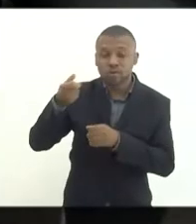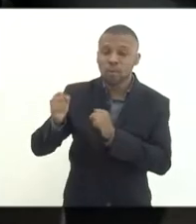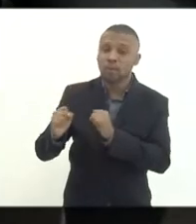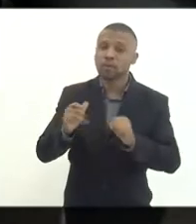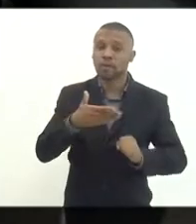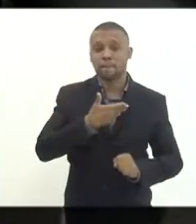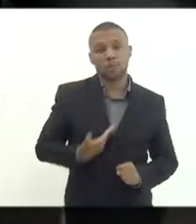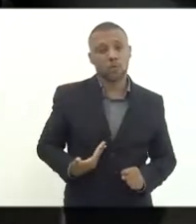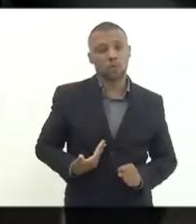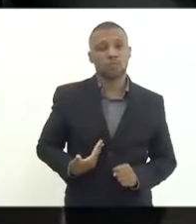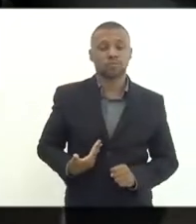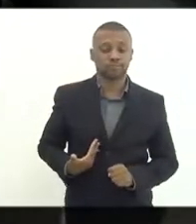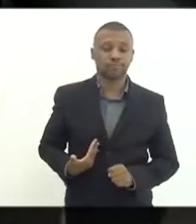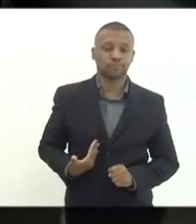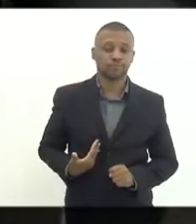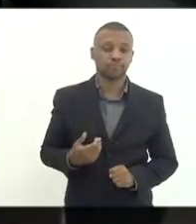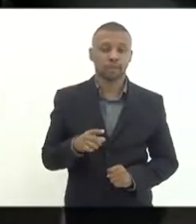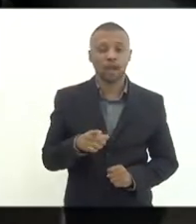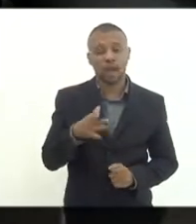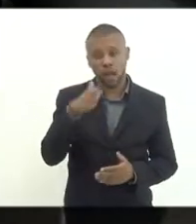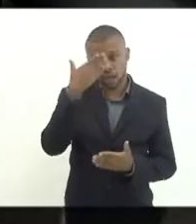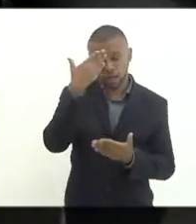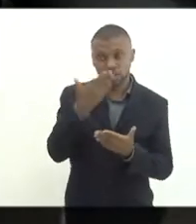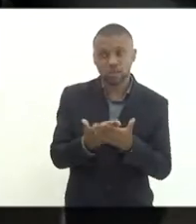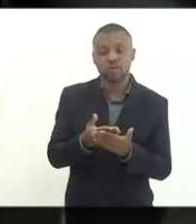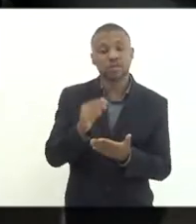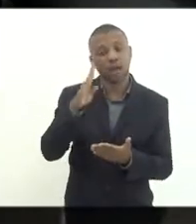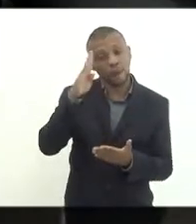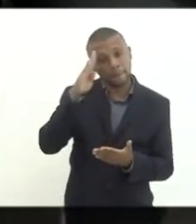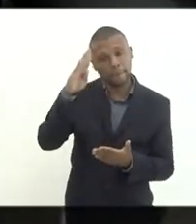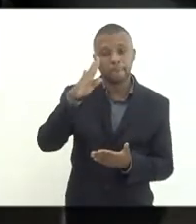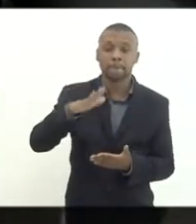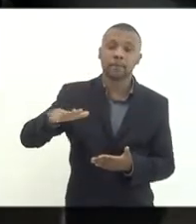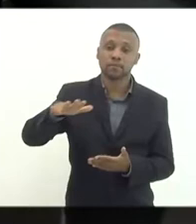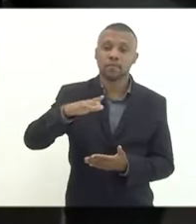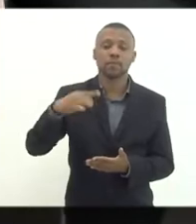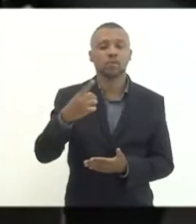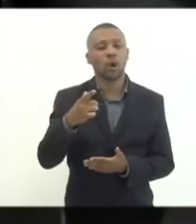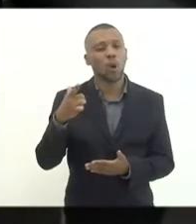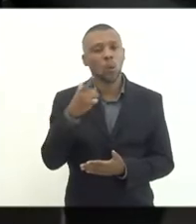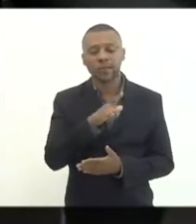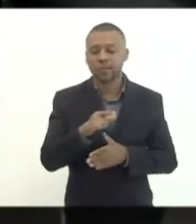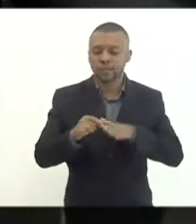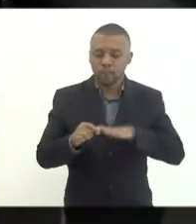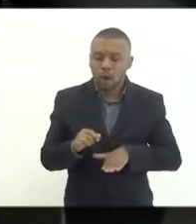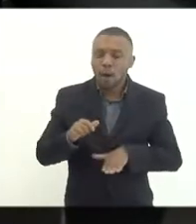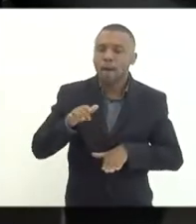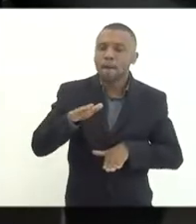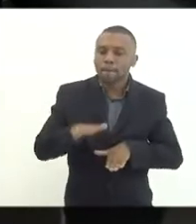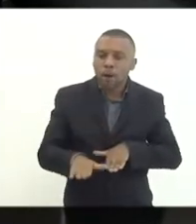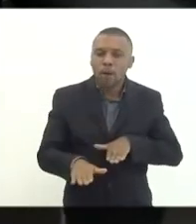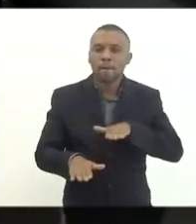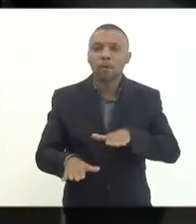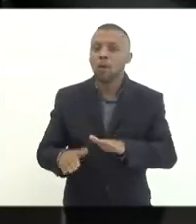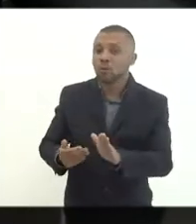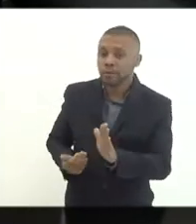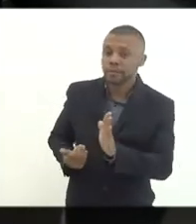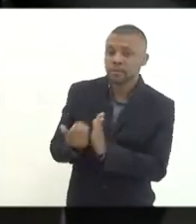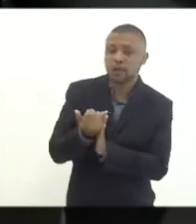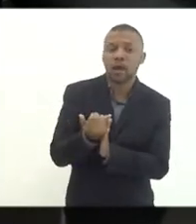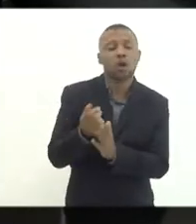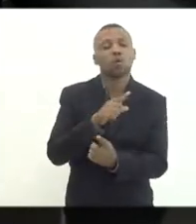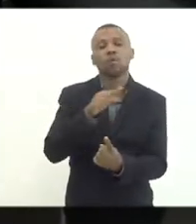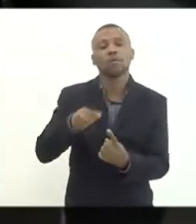público dentro do Estado eu acho que é o primordial para a gente dar esse pontapé inicial para cuidar desse